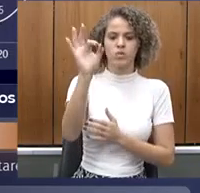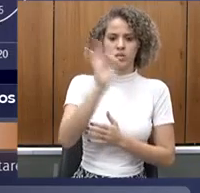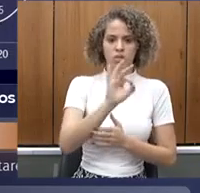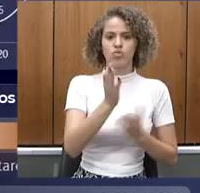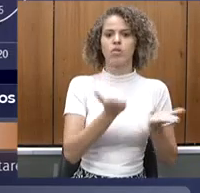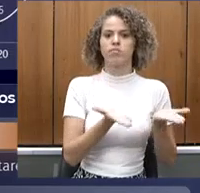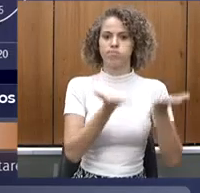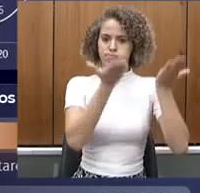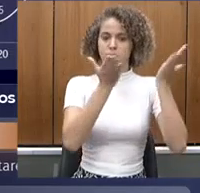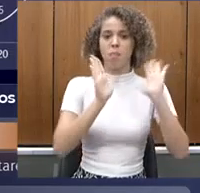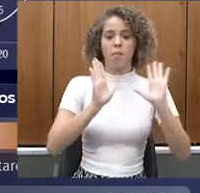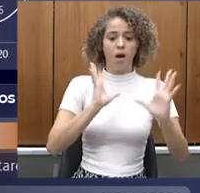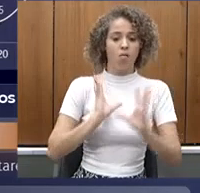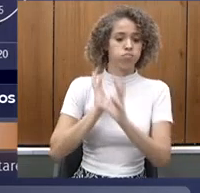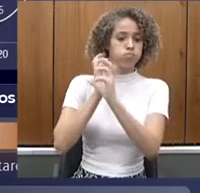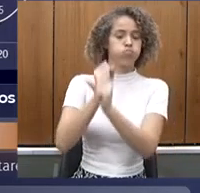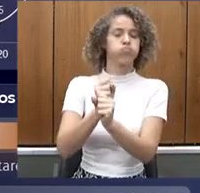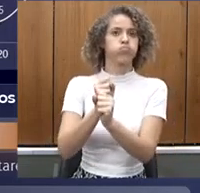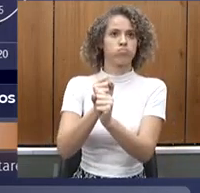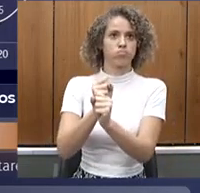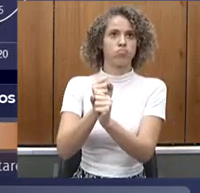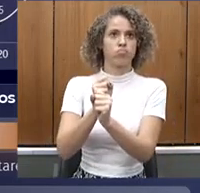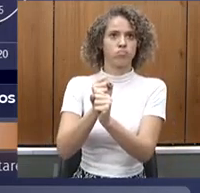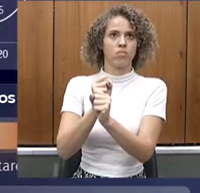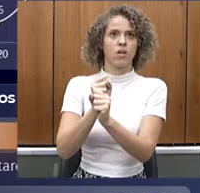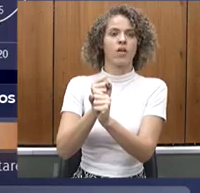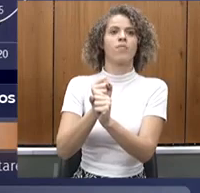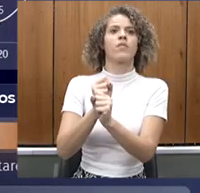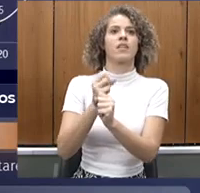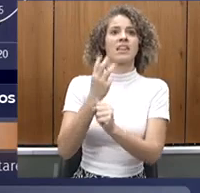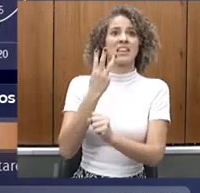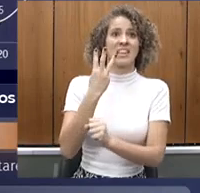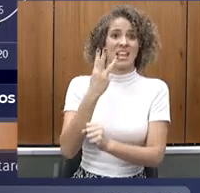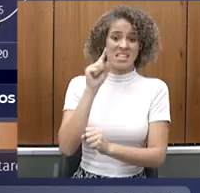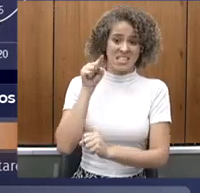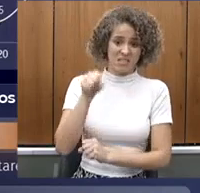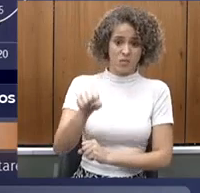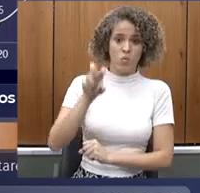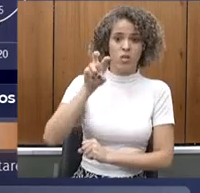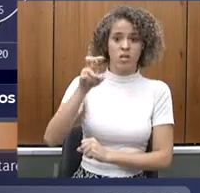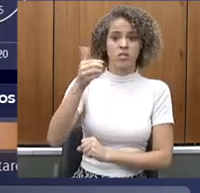mas o total foram 3510 viaturas